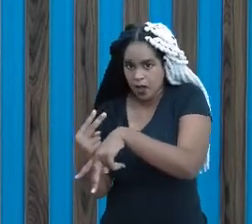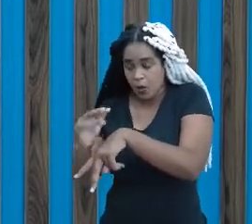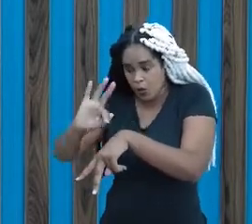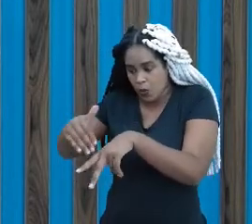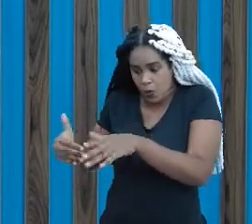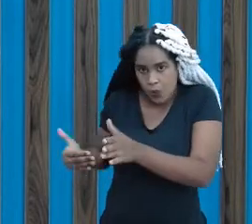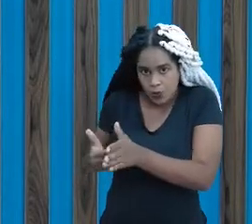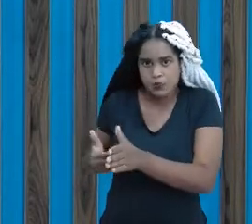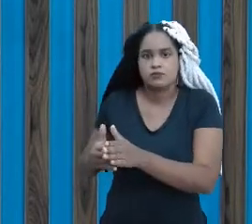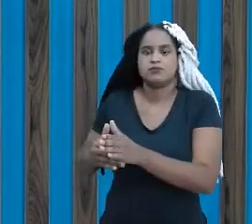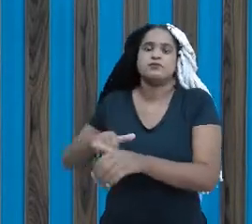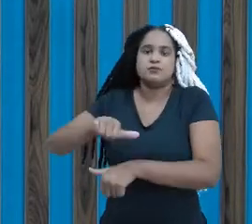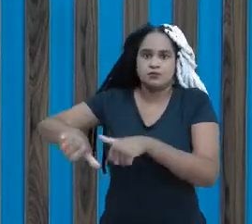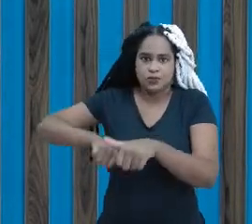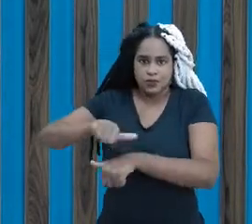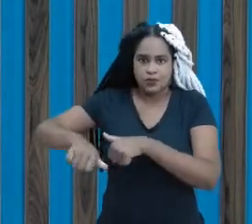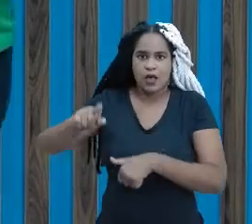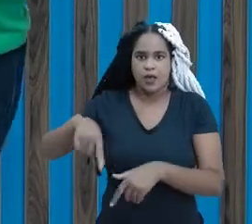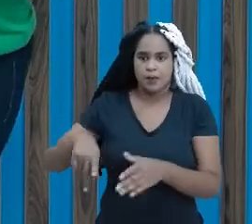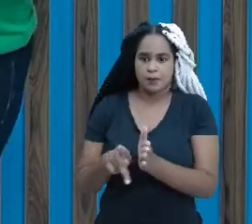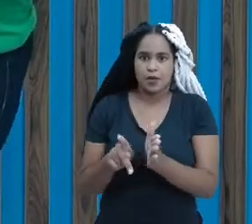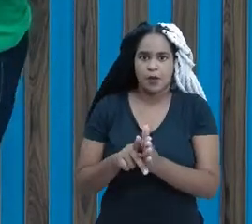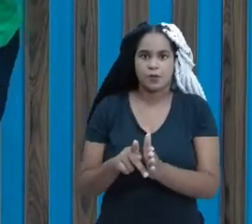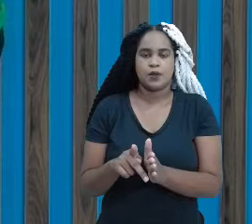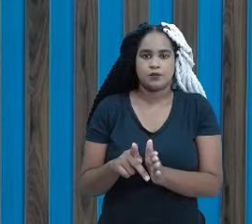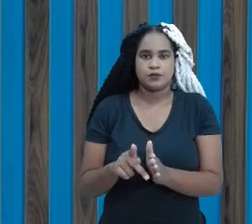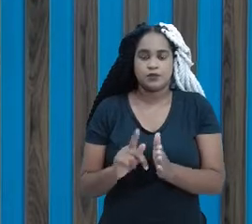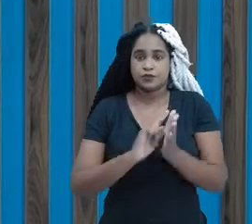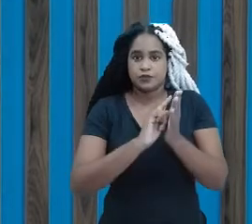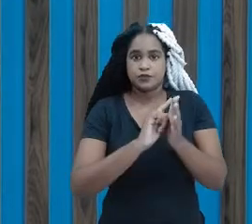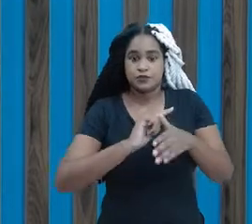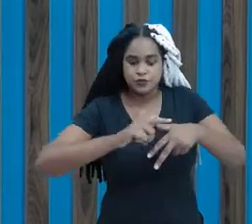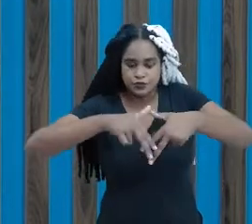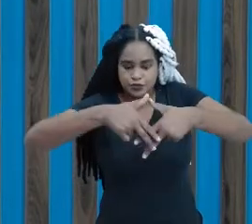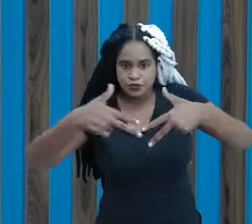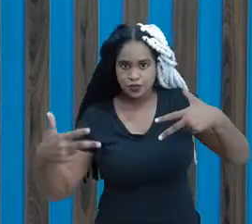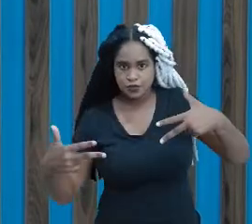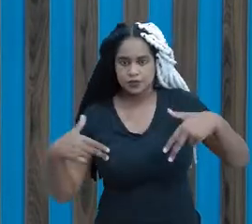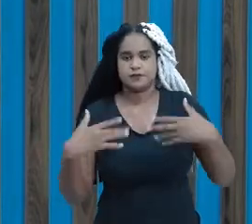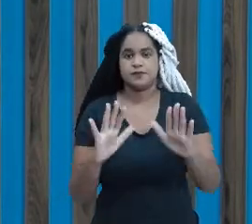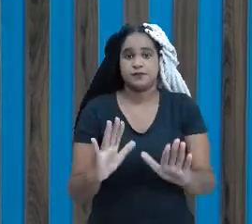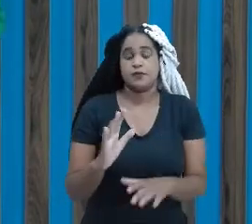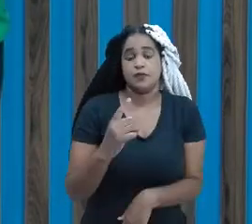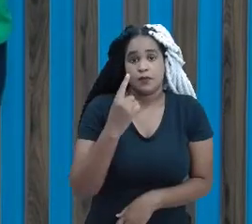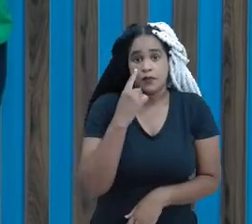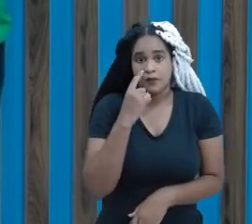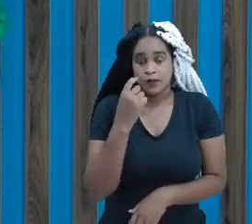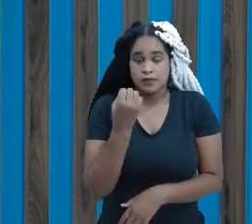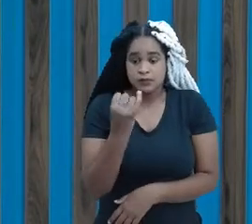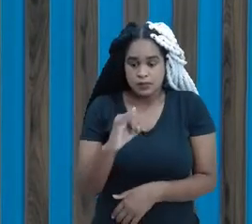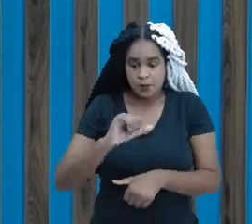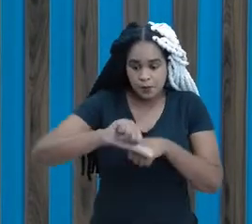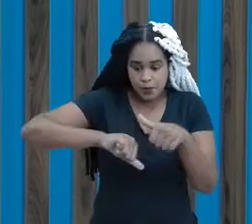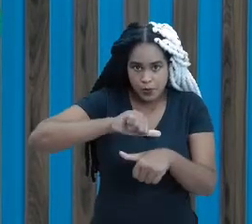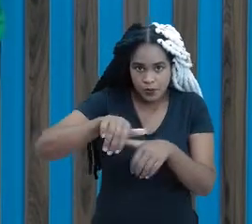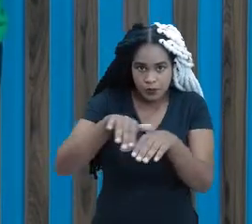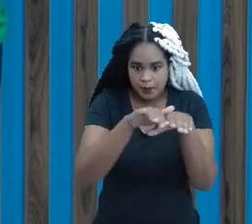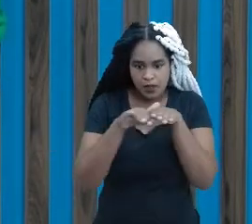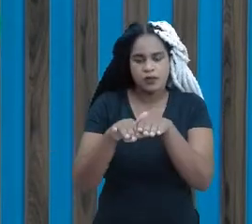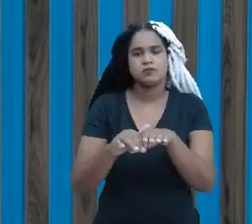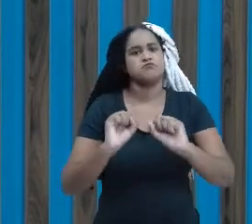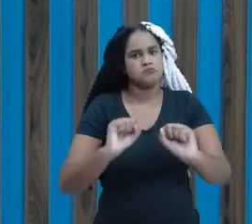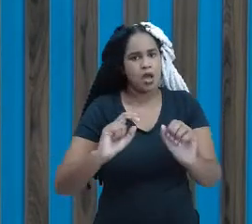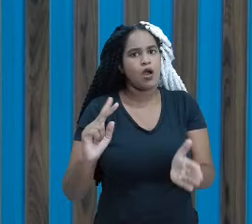de cromossomos sexuais, tá bom? Mas alterações no padrão podem acontecer, né?